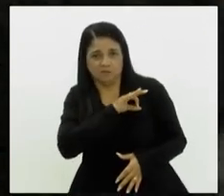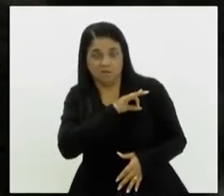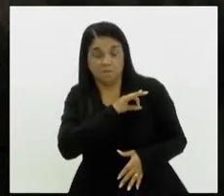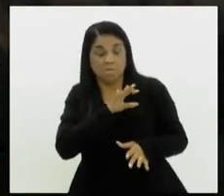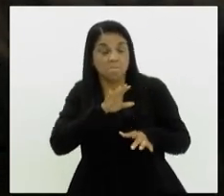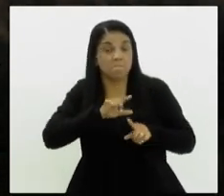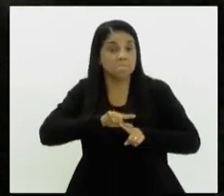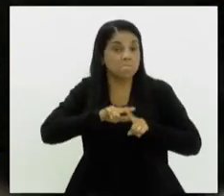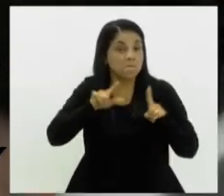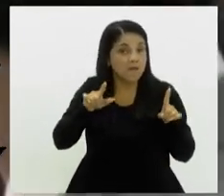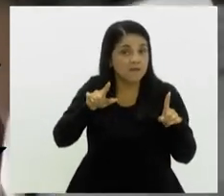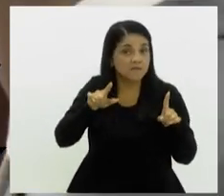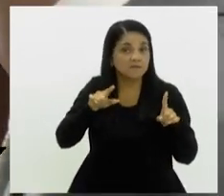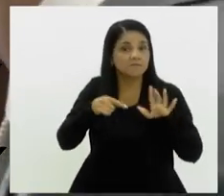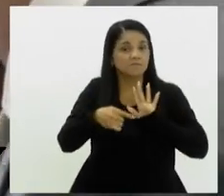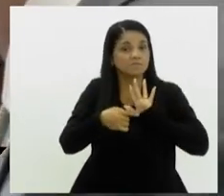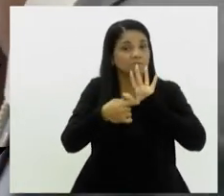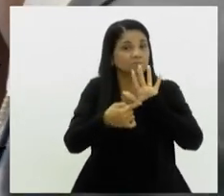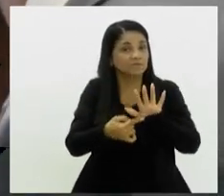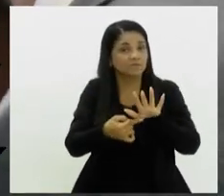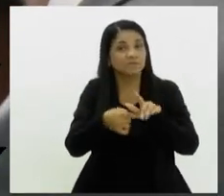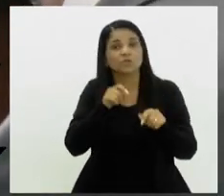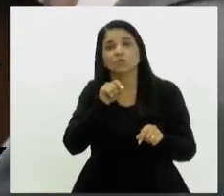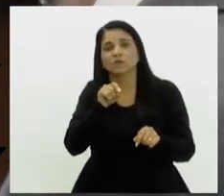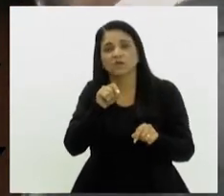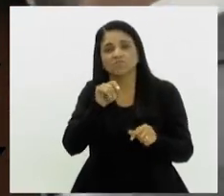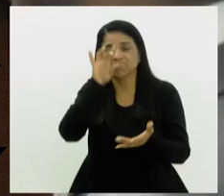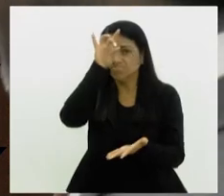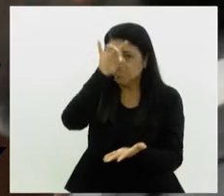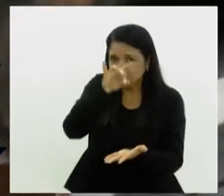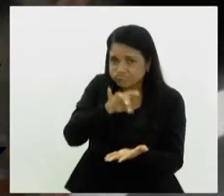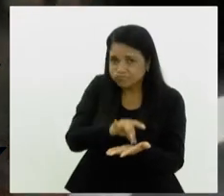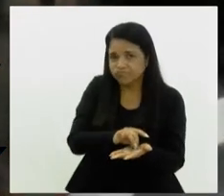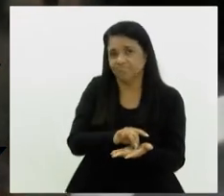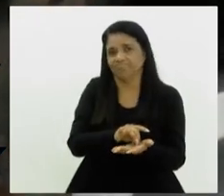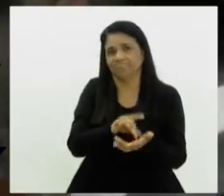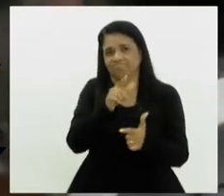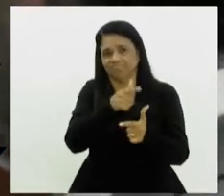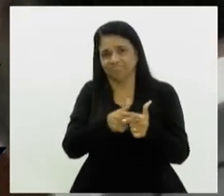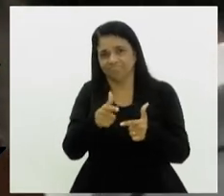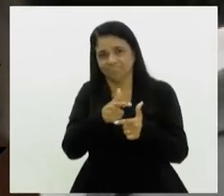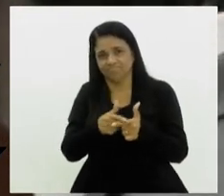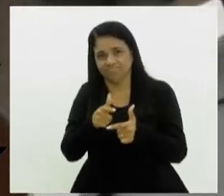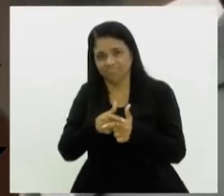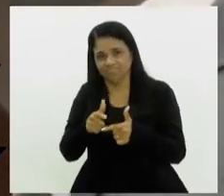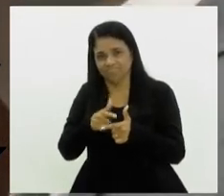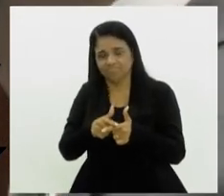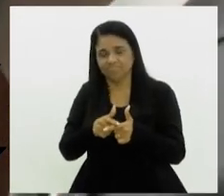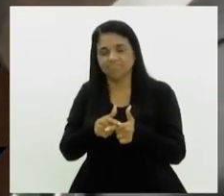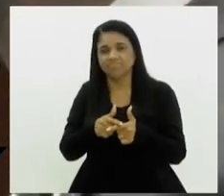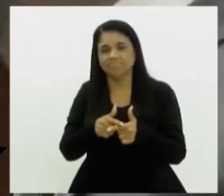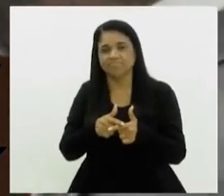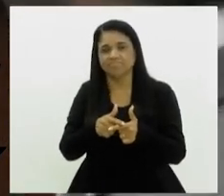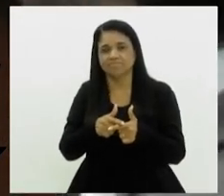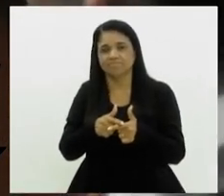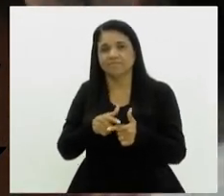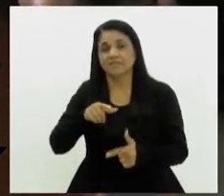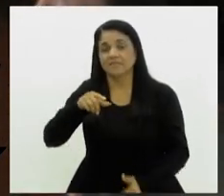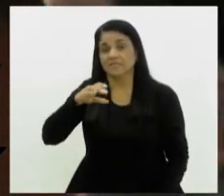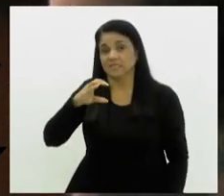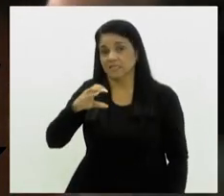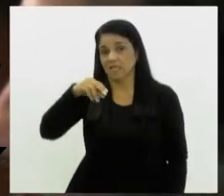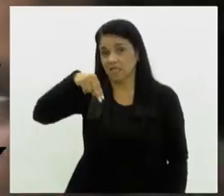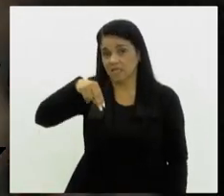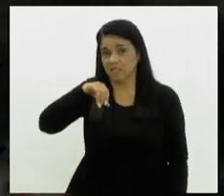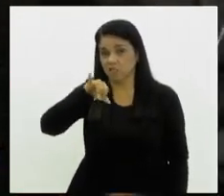apenas trazer à baila aqui os fatos que foram nos trazido à realidade pelo CNJ, que